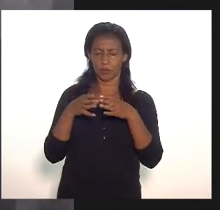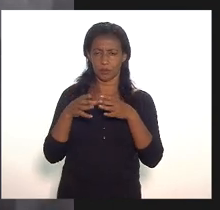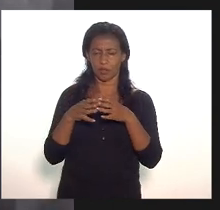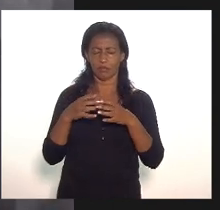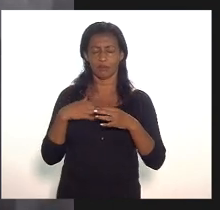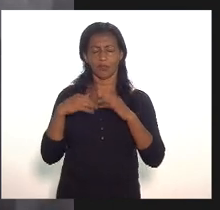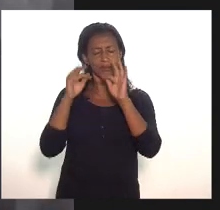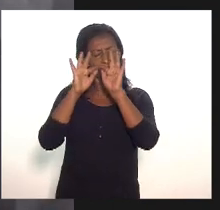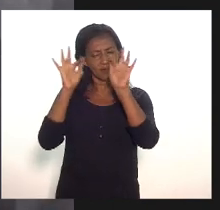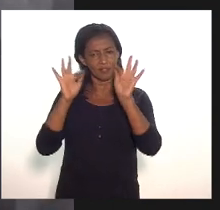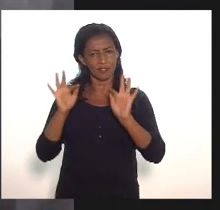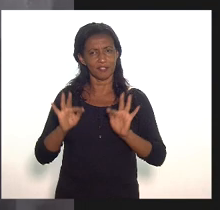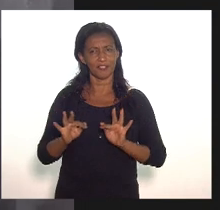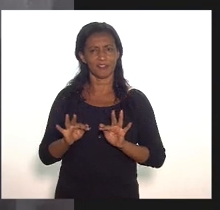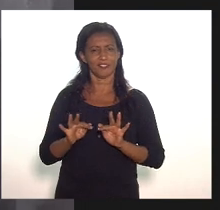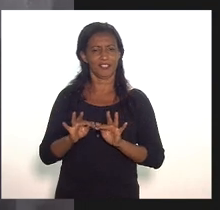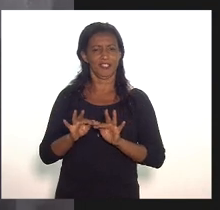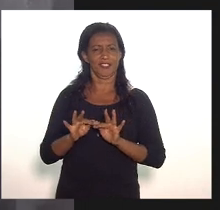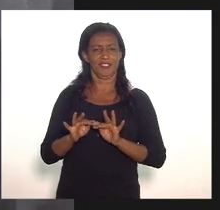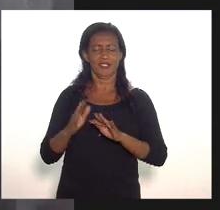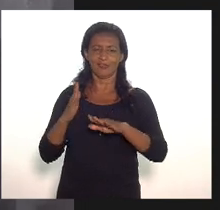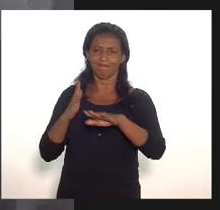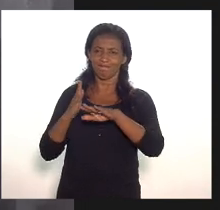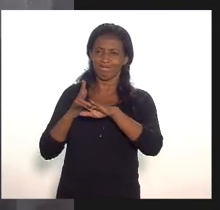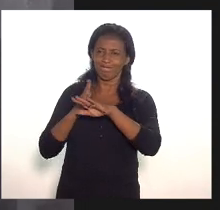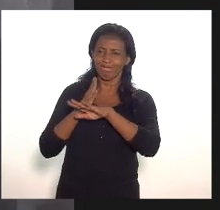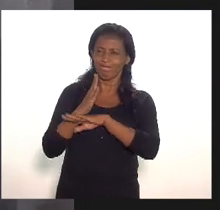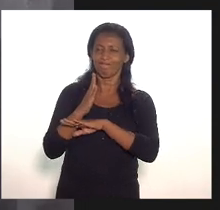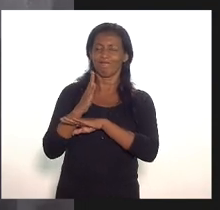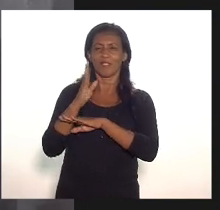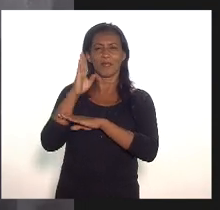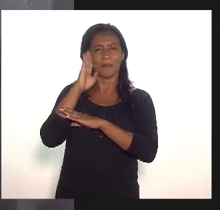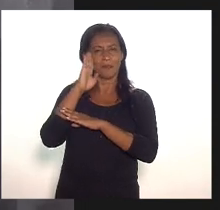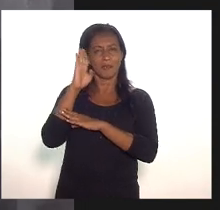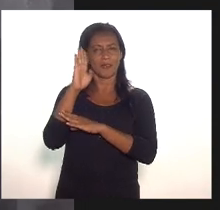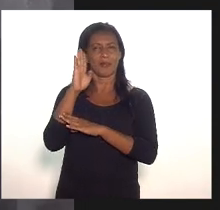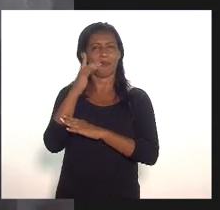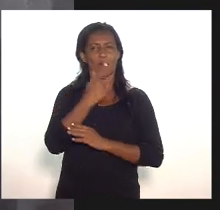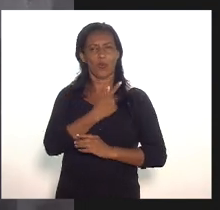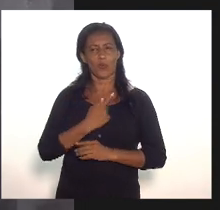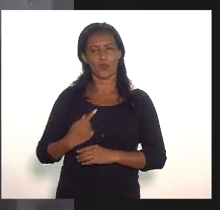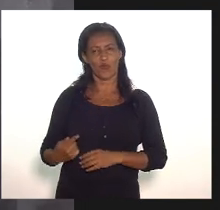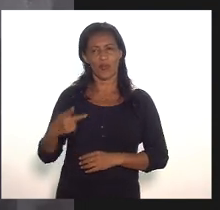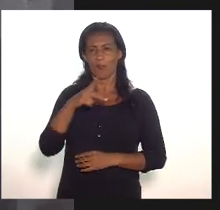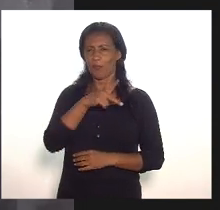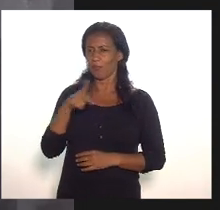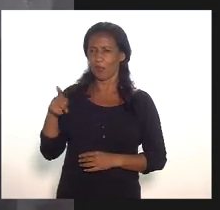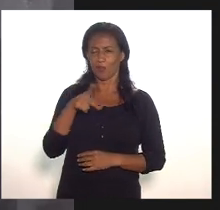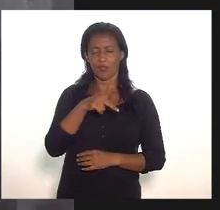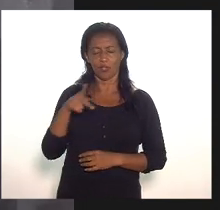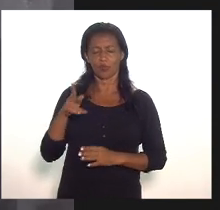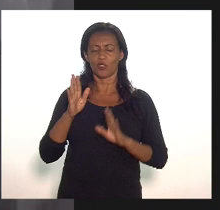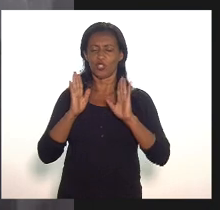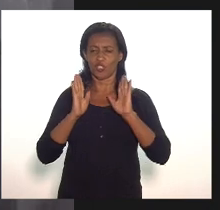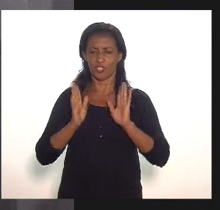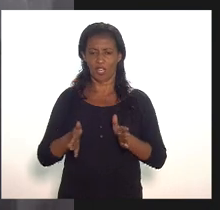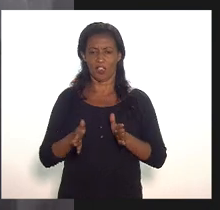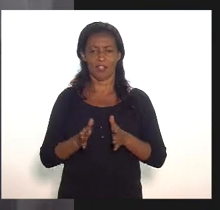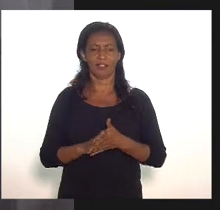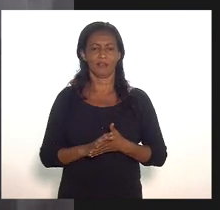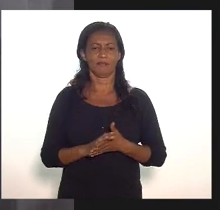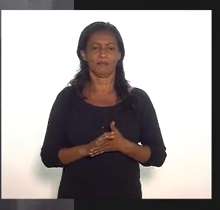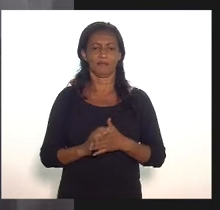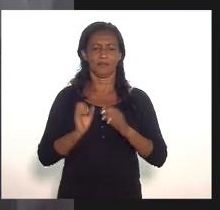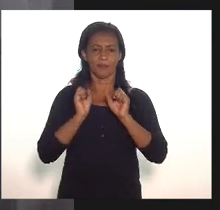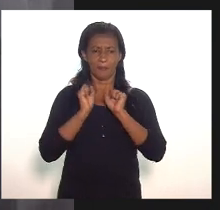muito feliz da casa ter aprovado, ter entrado na prioridade do governo do Estado, os professores já estarem